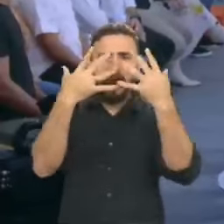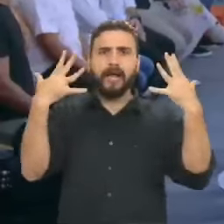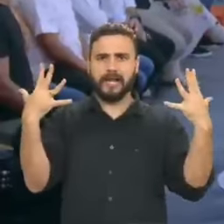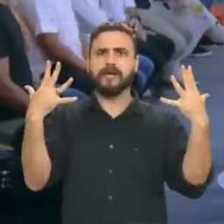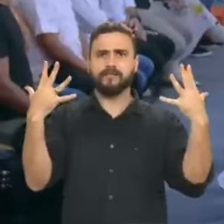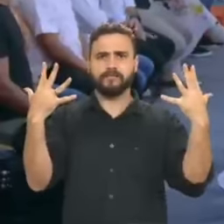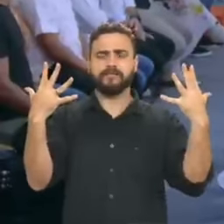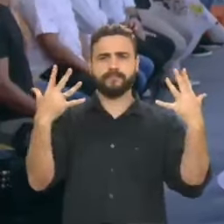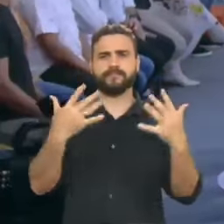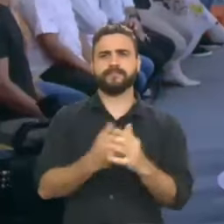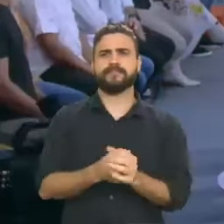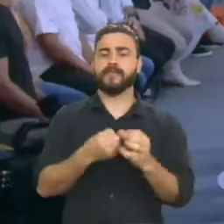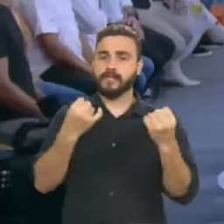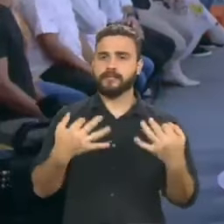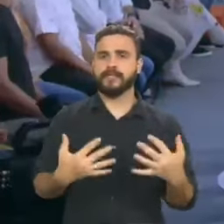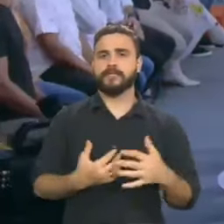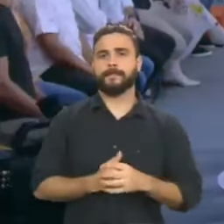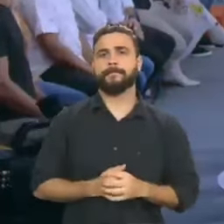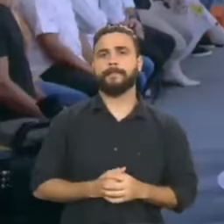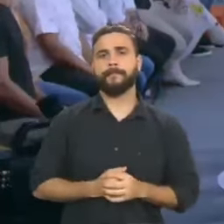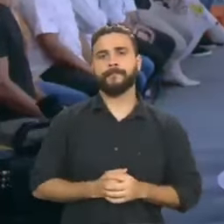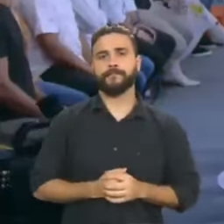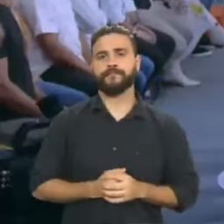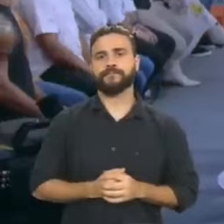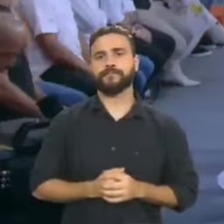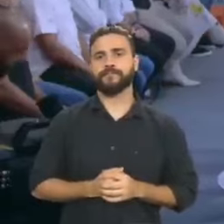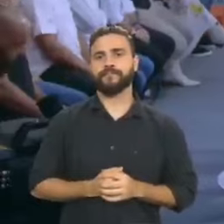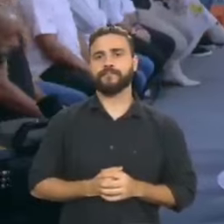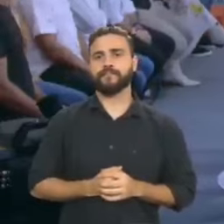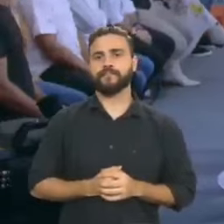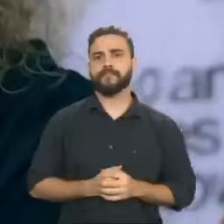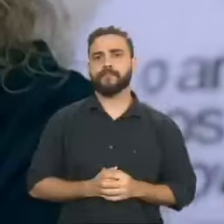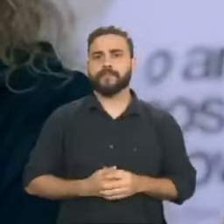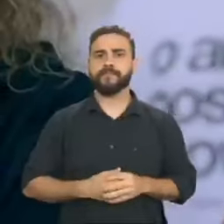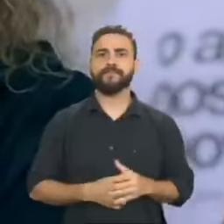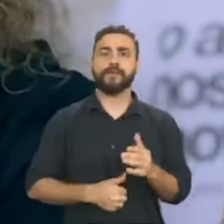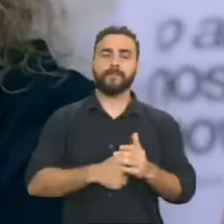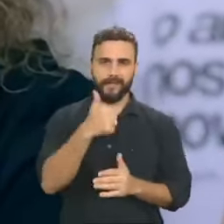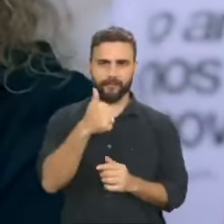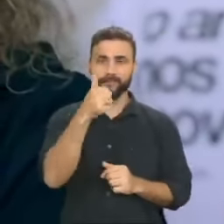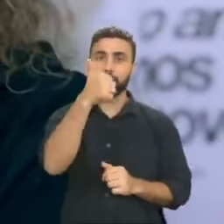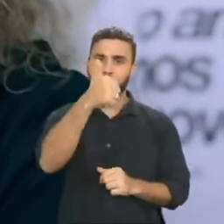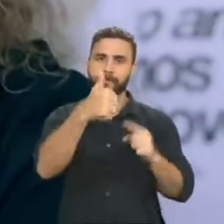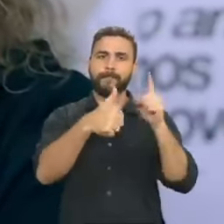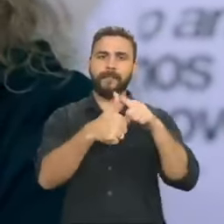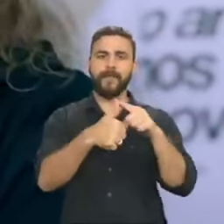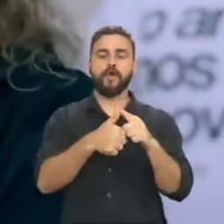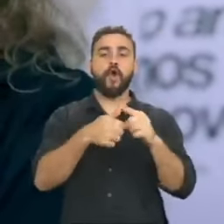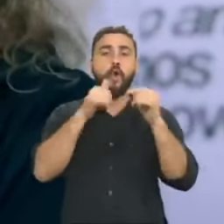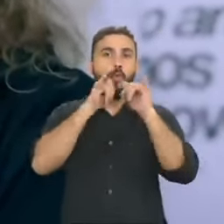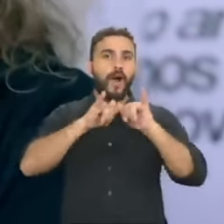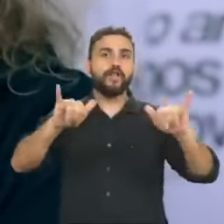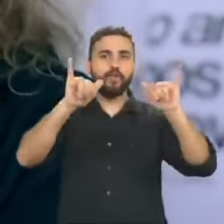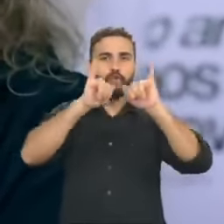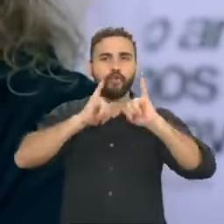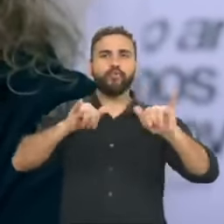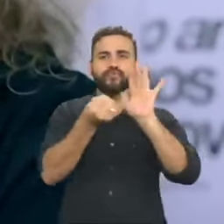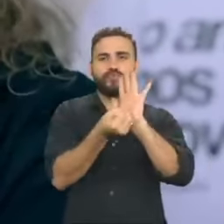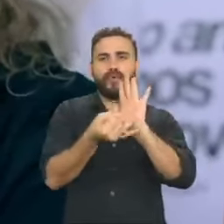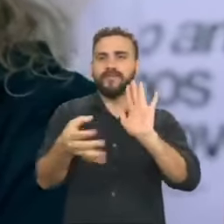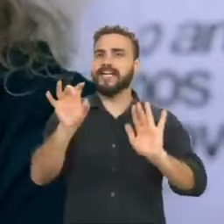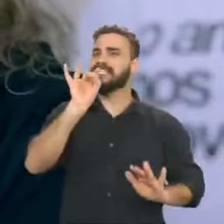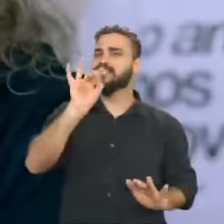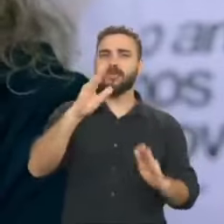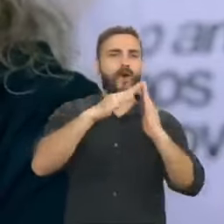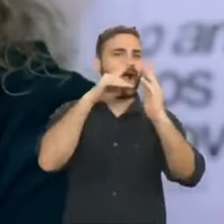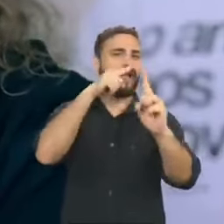Acho que é um grande consenso aqui que o querigma, o anúncio do evangelho, só a igreja tem autoridade na terra concedida